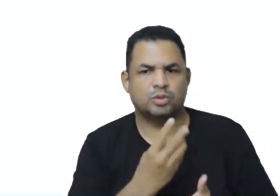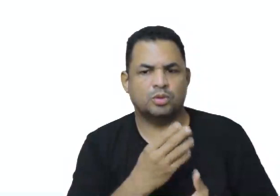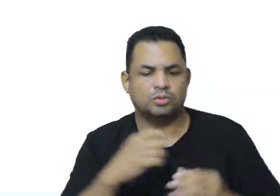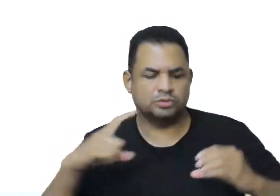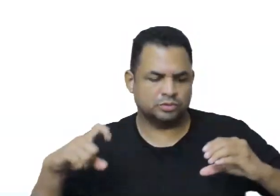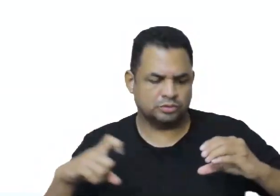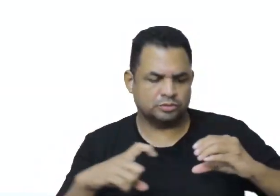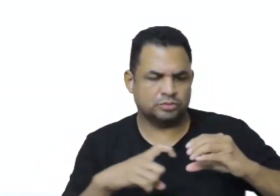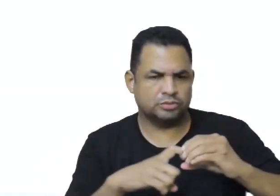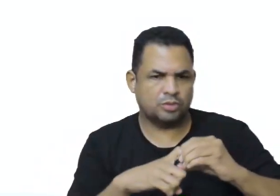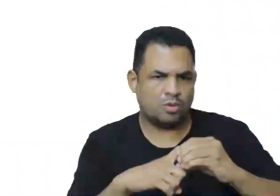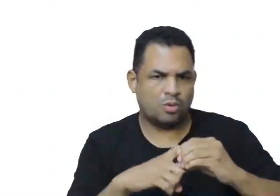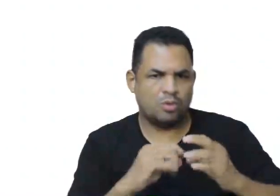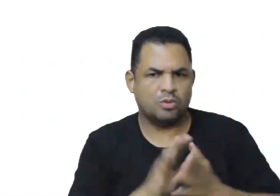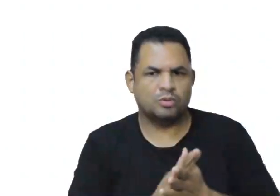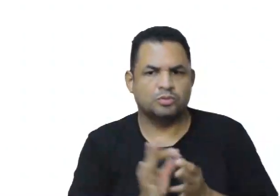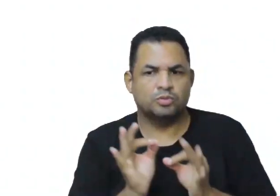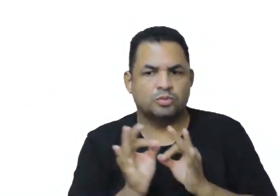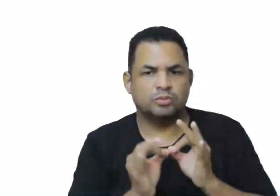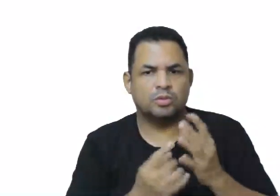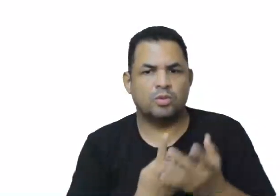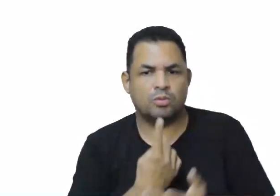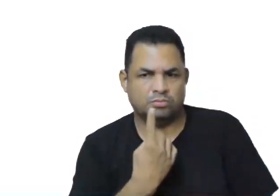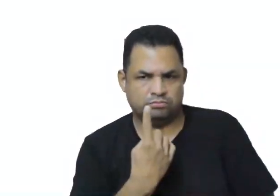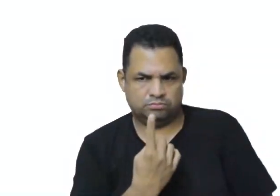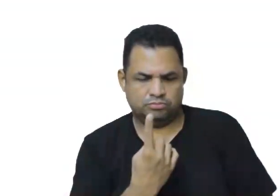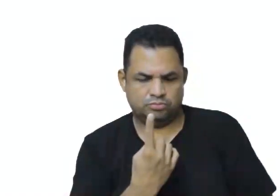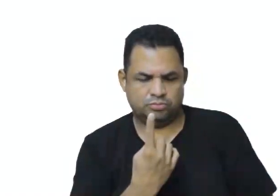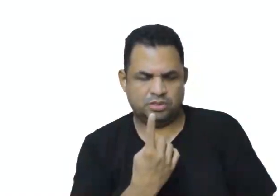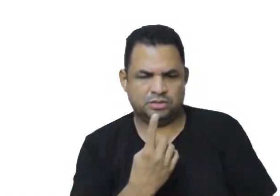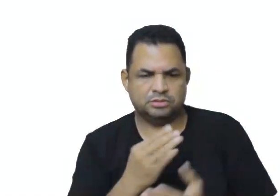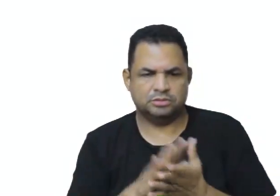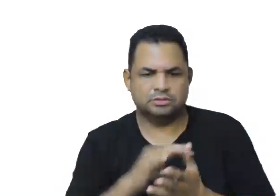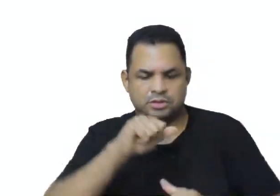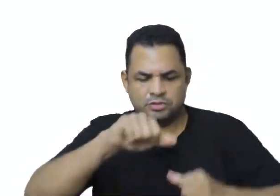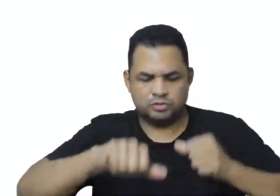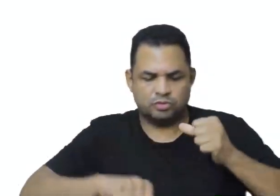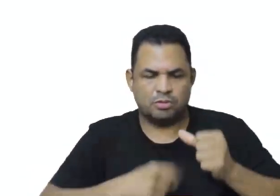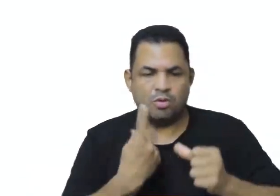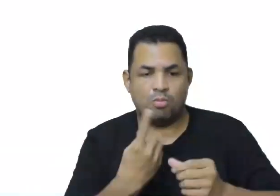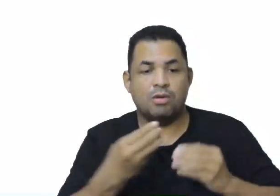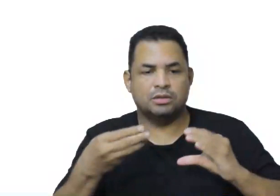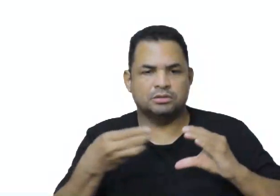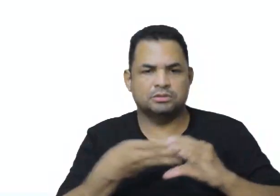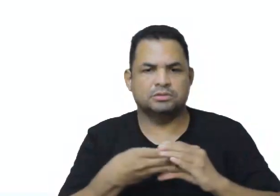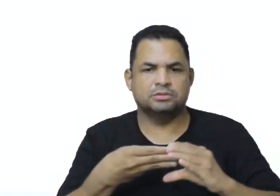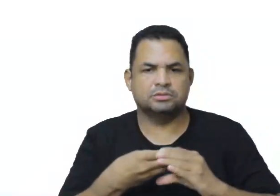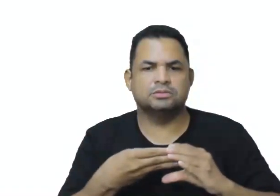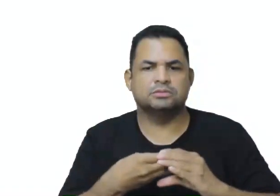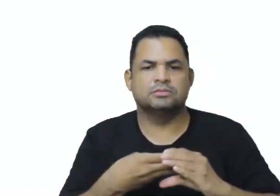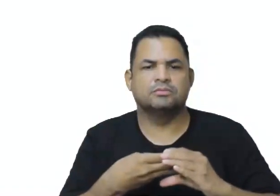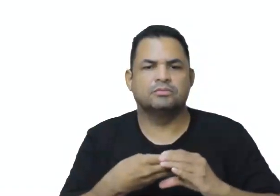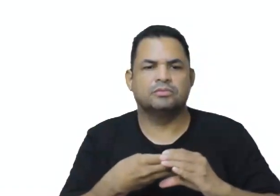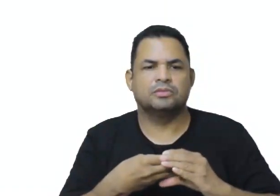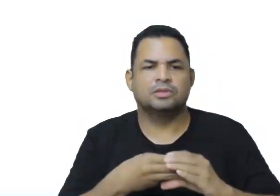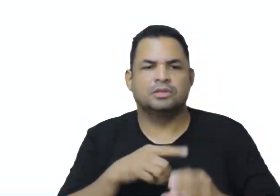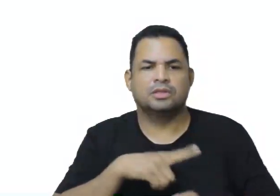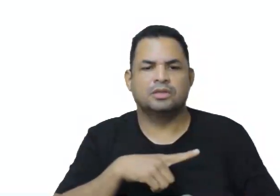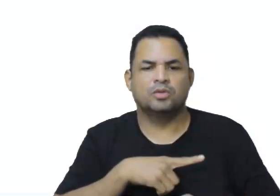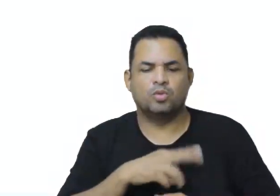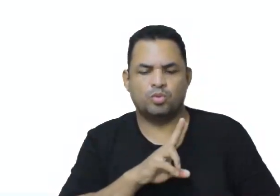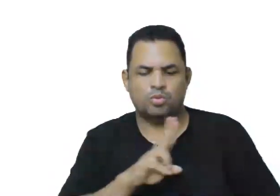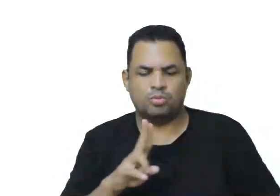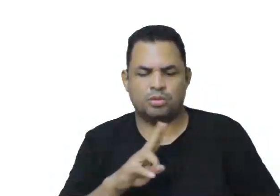se encontram e agora eles formam apenas uma célula, tá bom? Essa célula é chamada